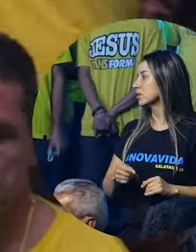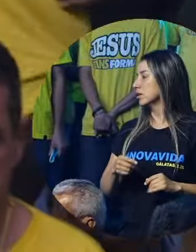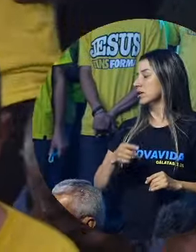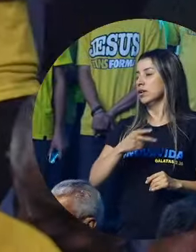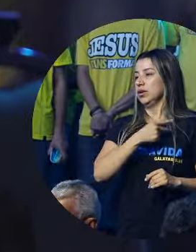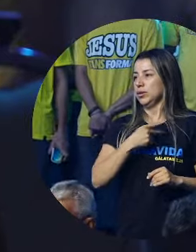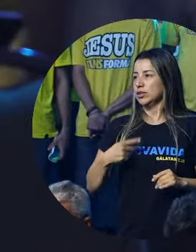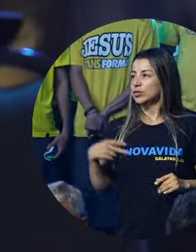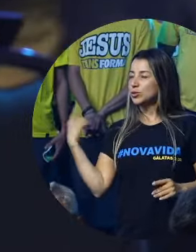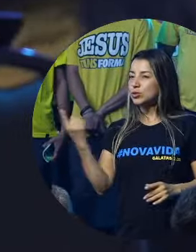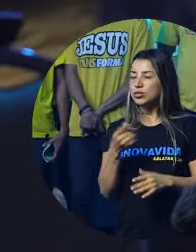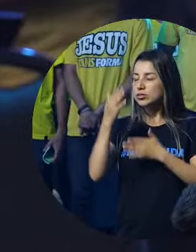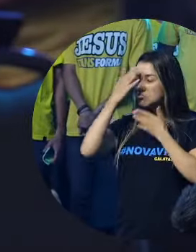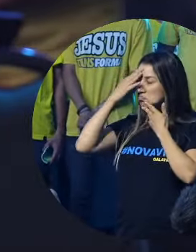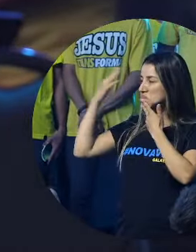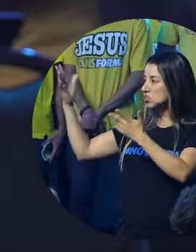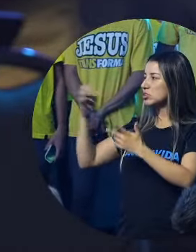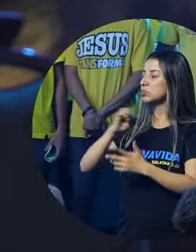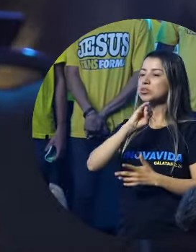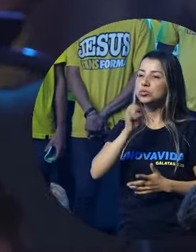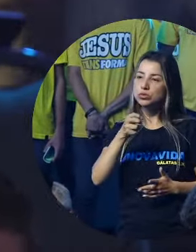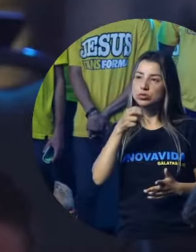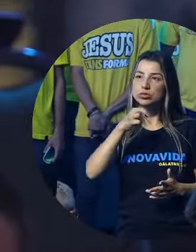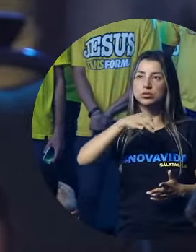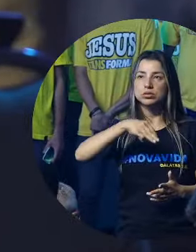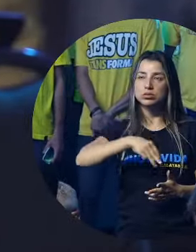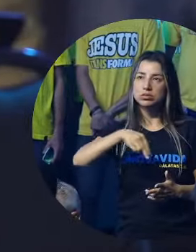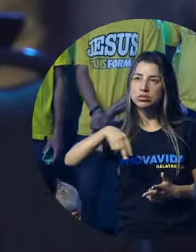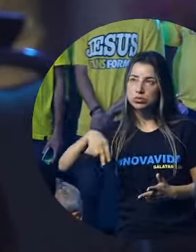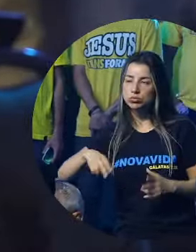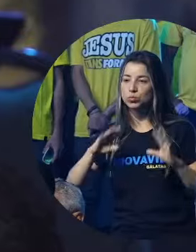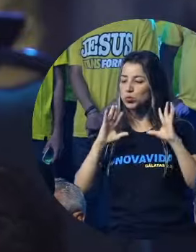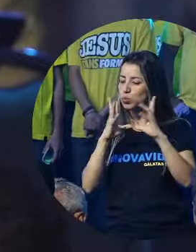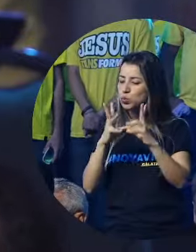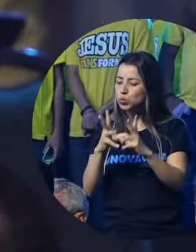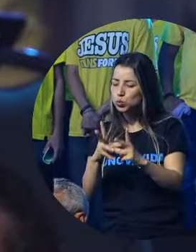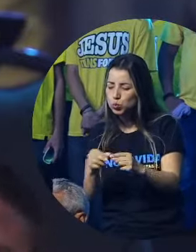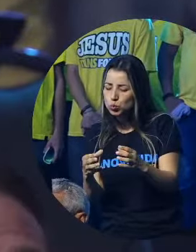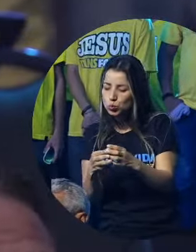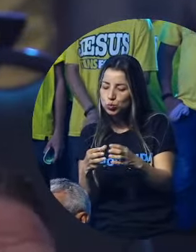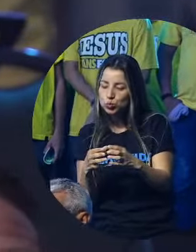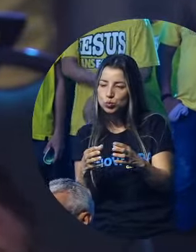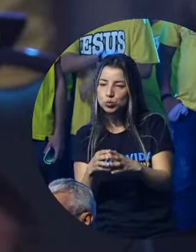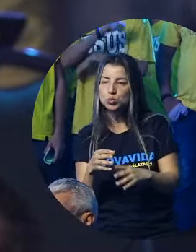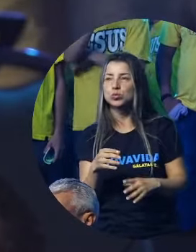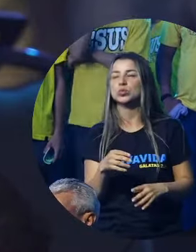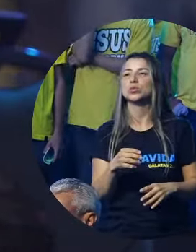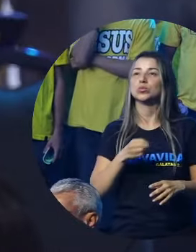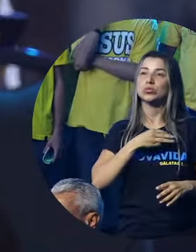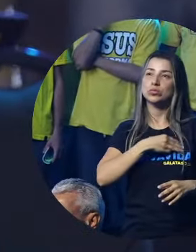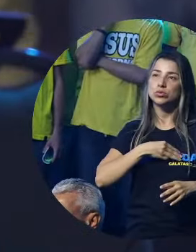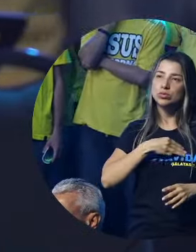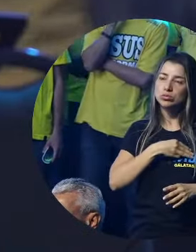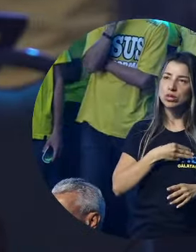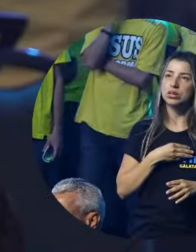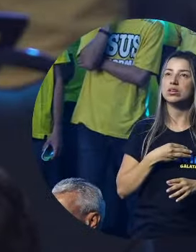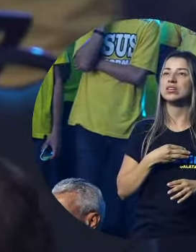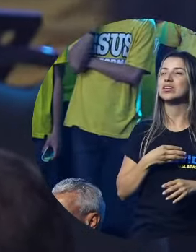agradecemos a Junta de Missões Nacionais, toda a equipe, todos os missionários